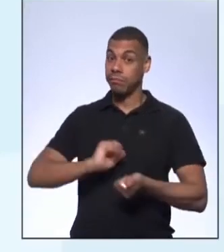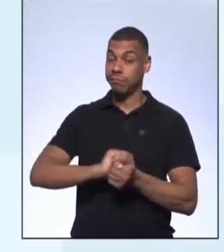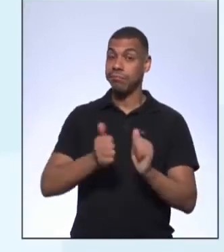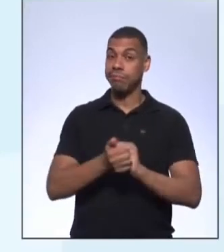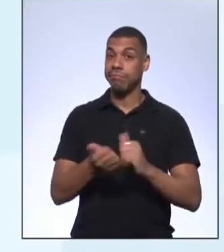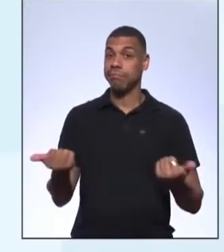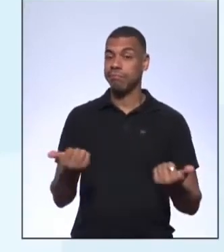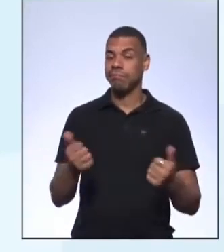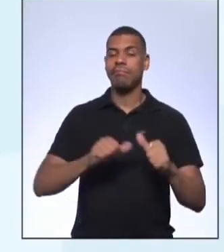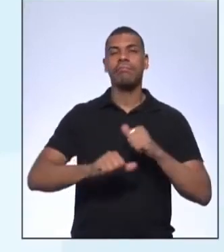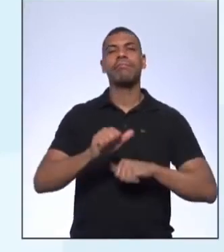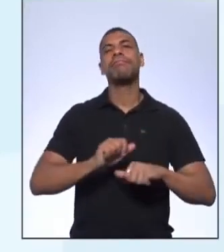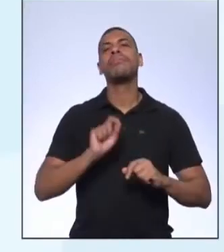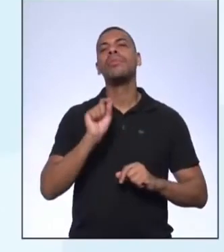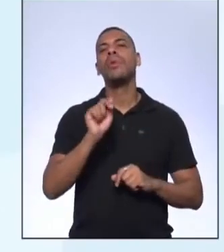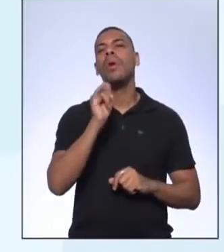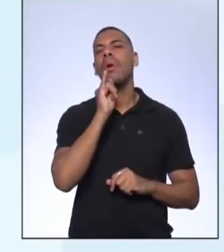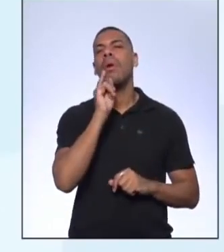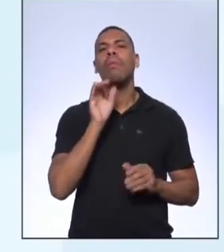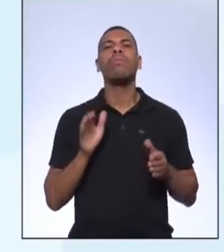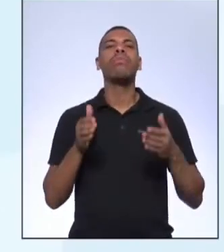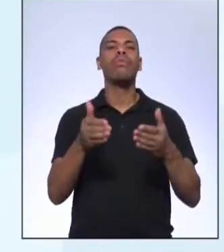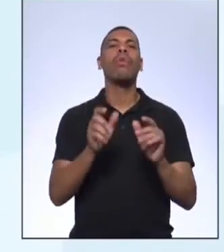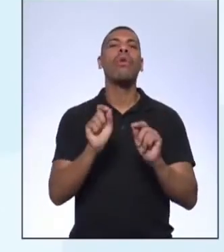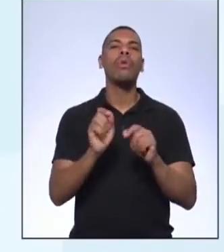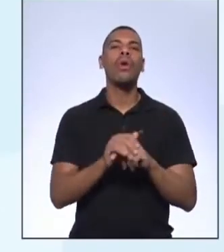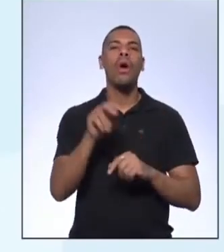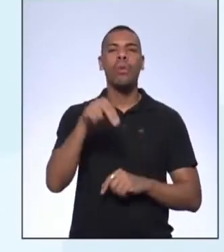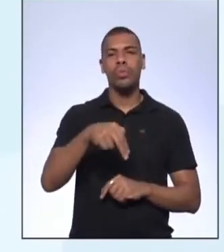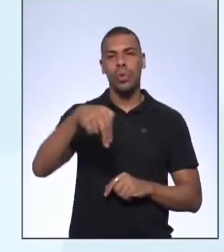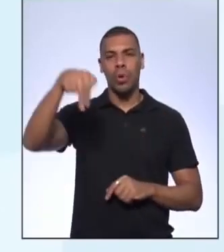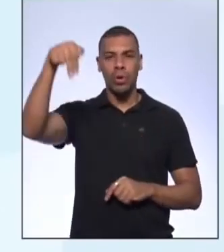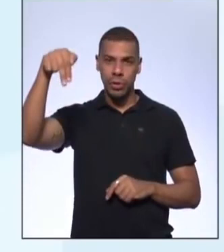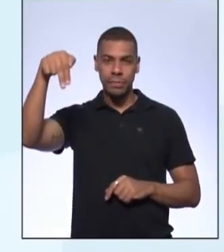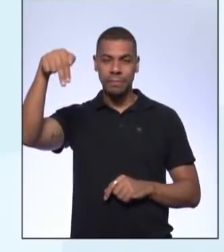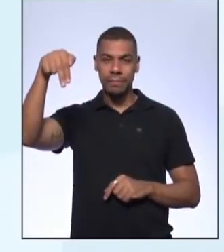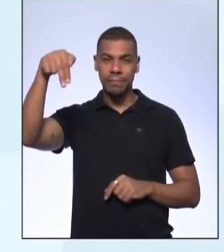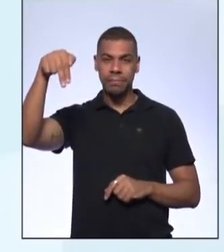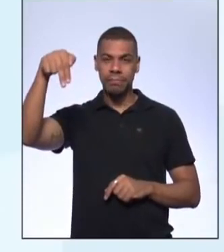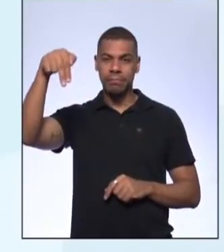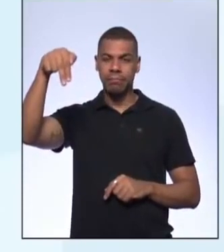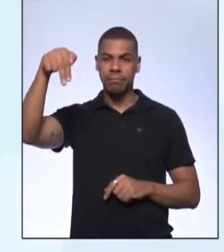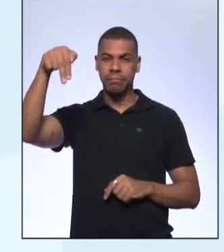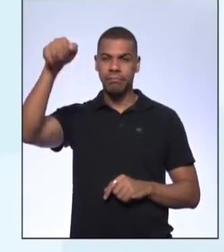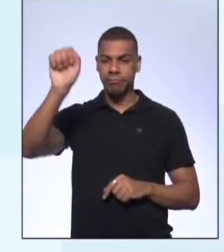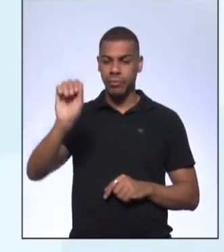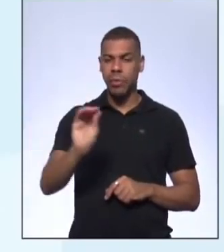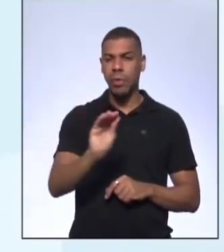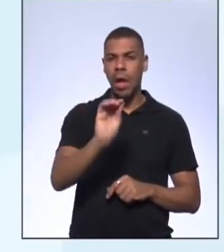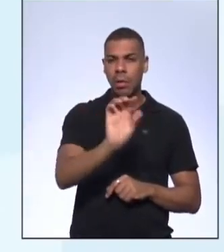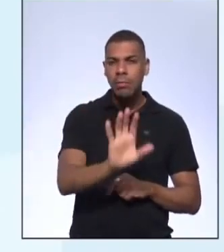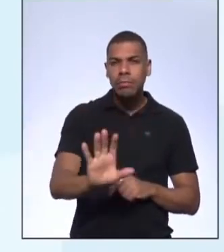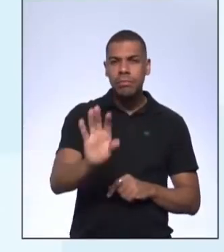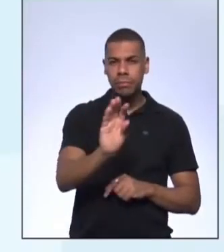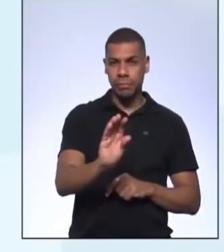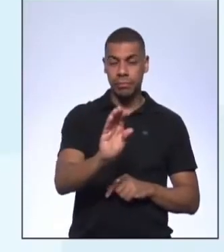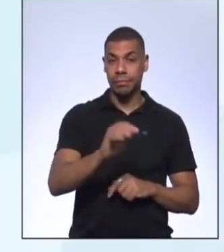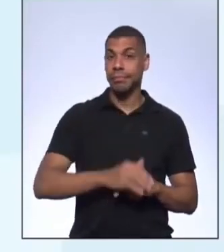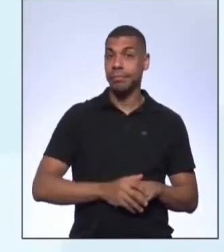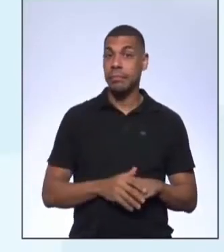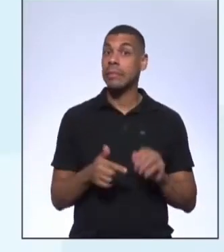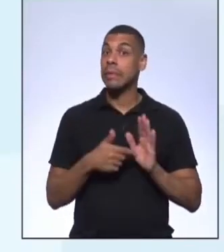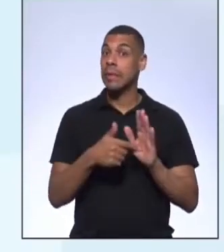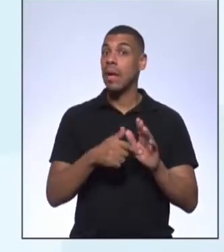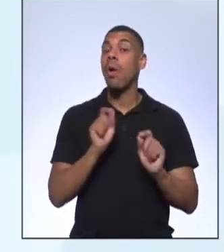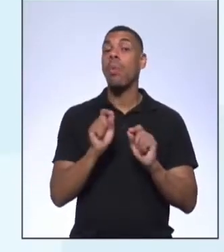olho aí, eu consigo observar que a concentração está ao norte, né? E mais aqui na parte central. Devemos lembrar que esse